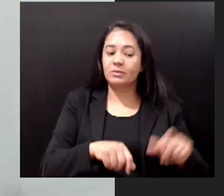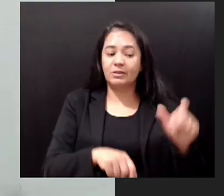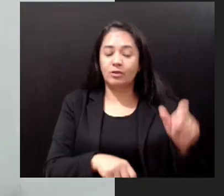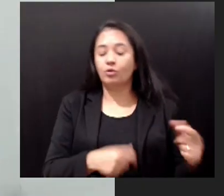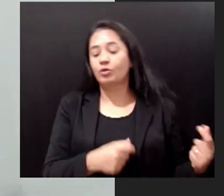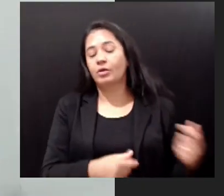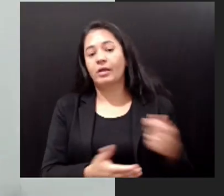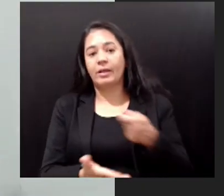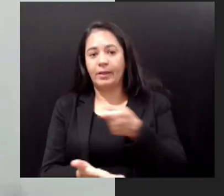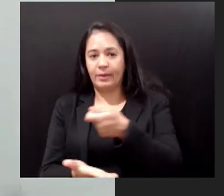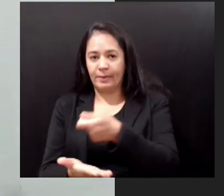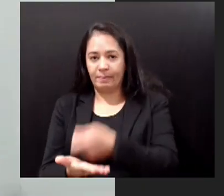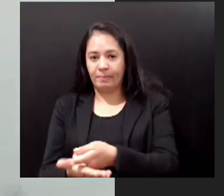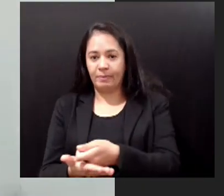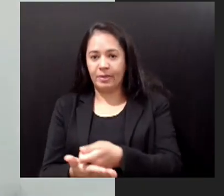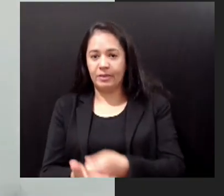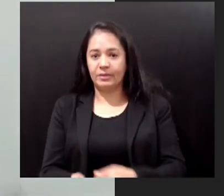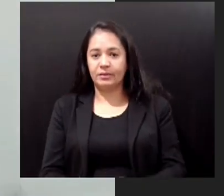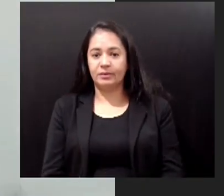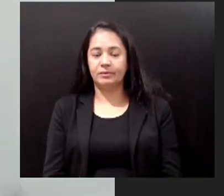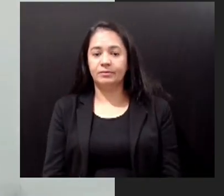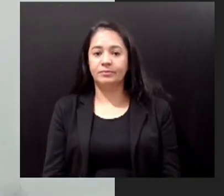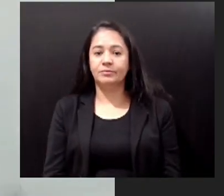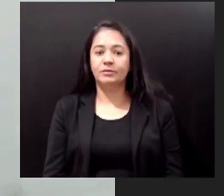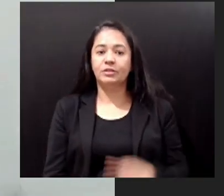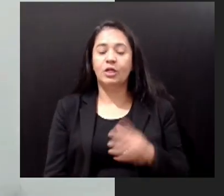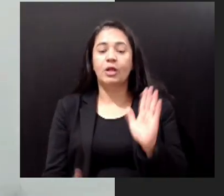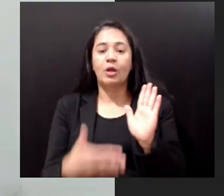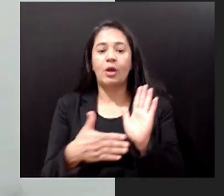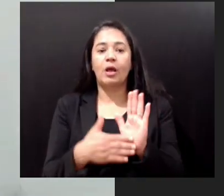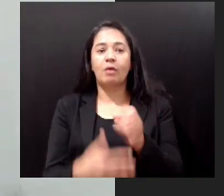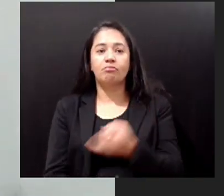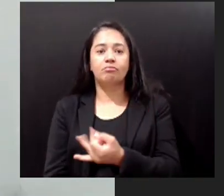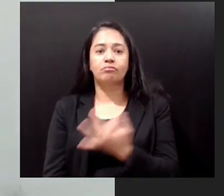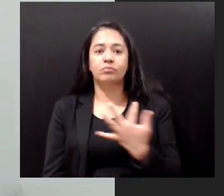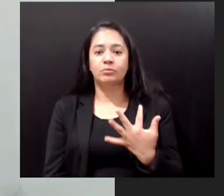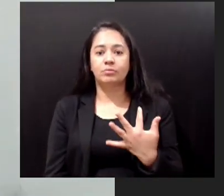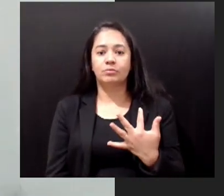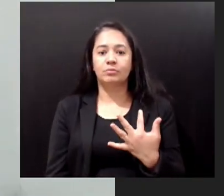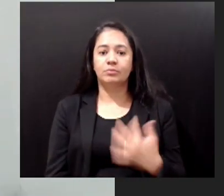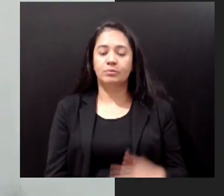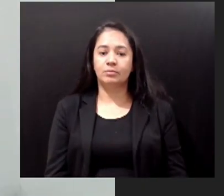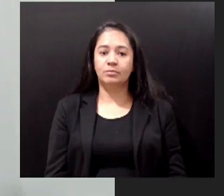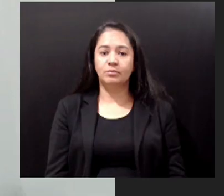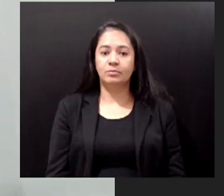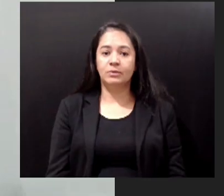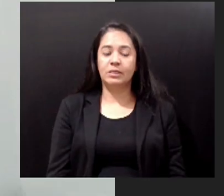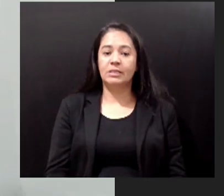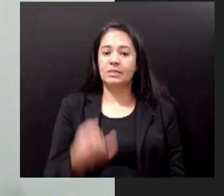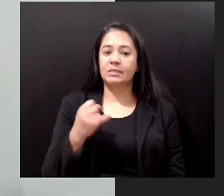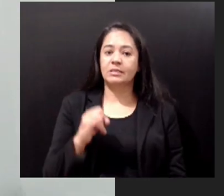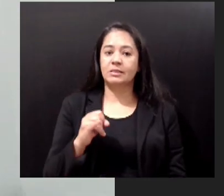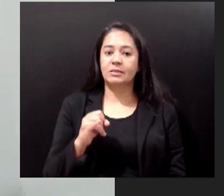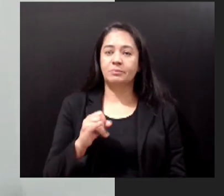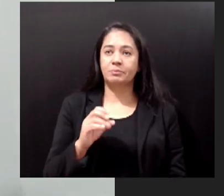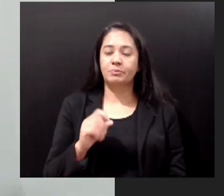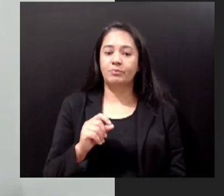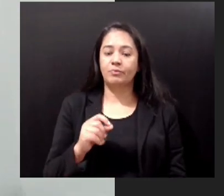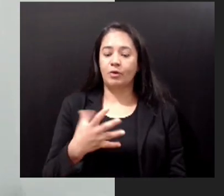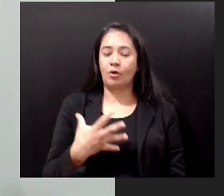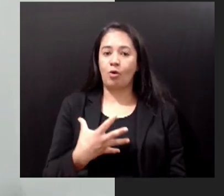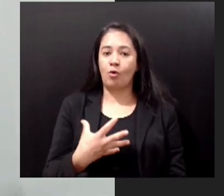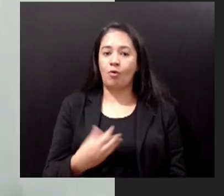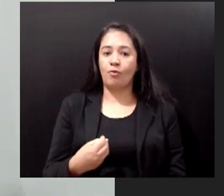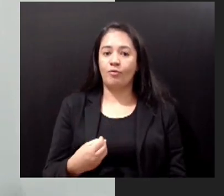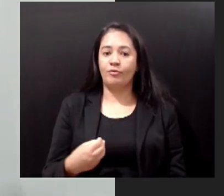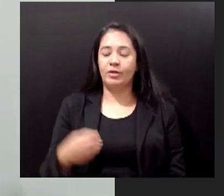verdade, nós trazemos até mesmo a proporção nos alimentos. Se assim um filho que seja